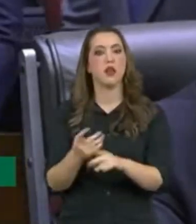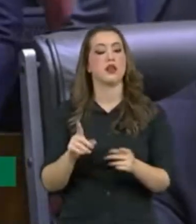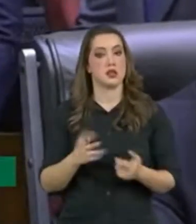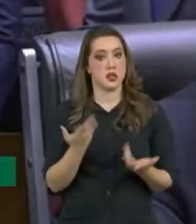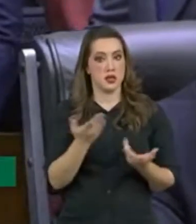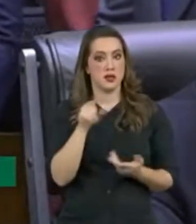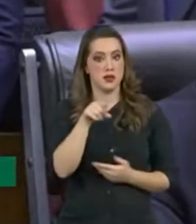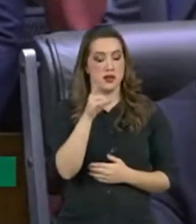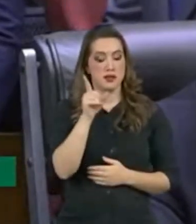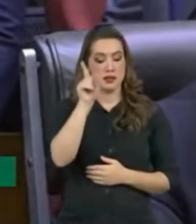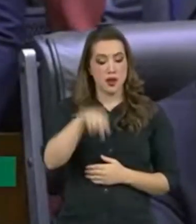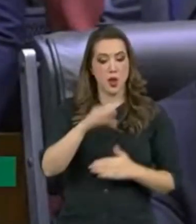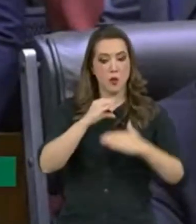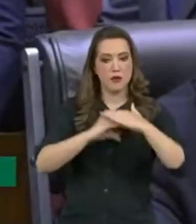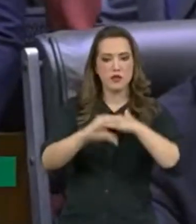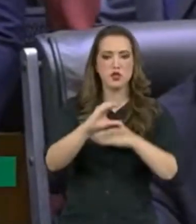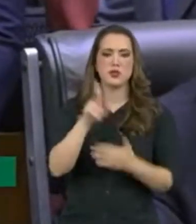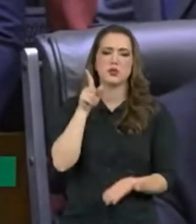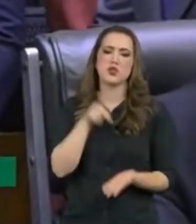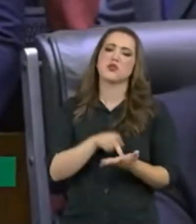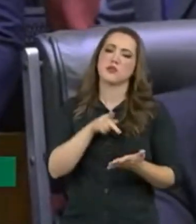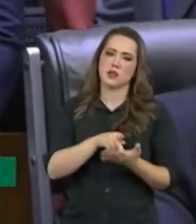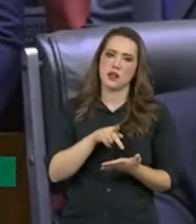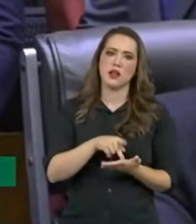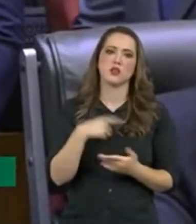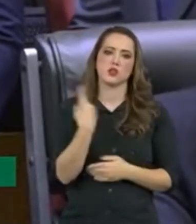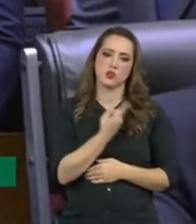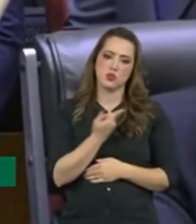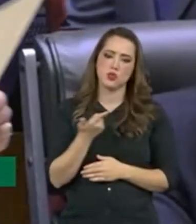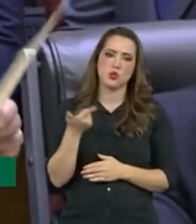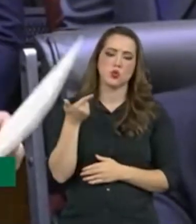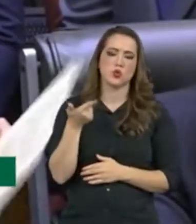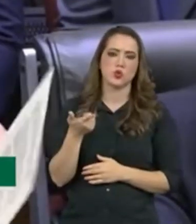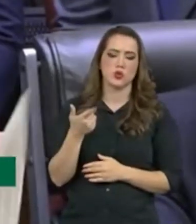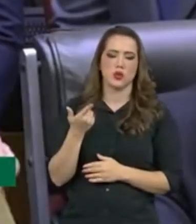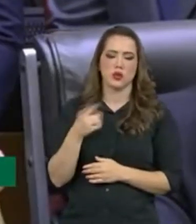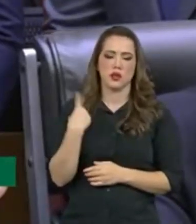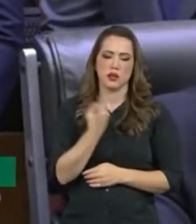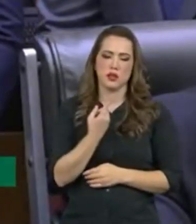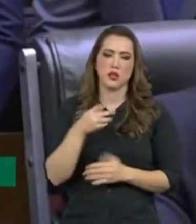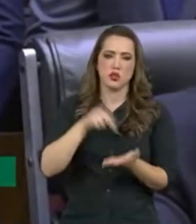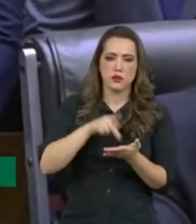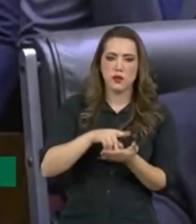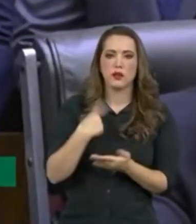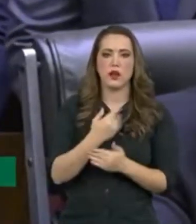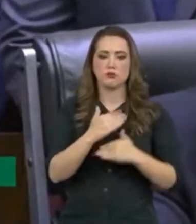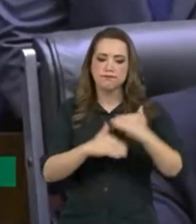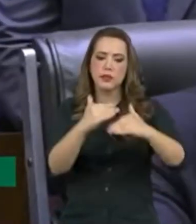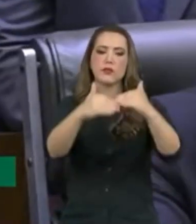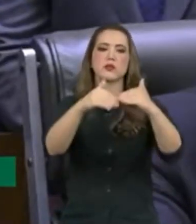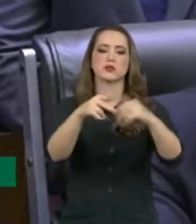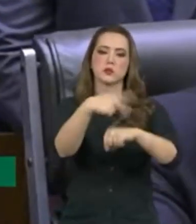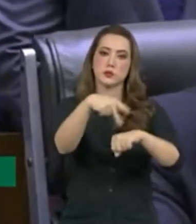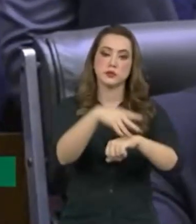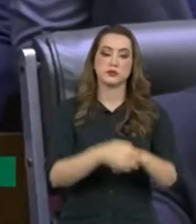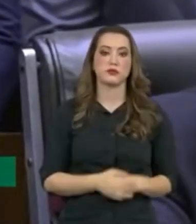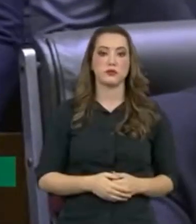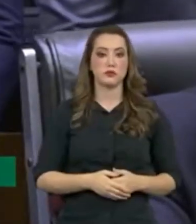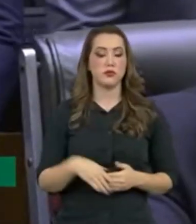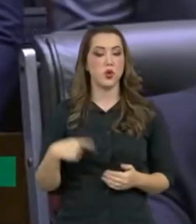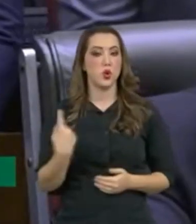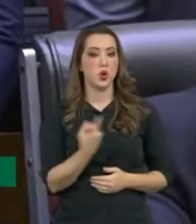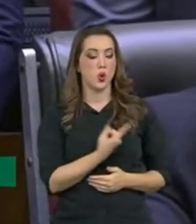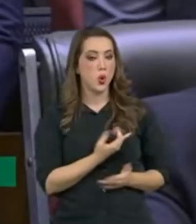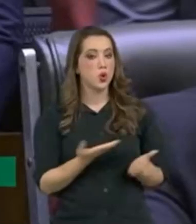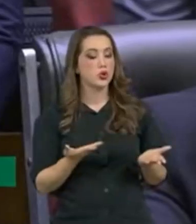é o investimento que verdadeiramente levará ao desenvolvimento do país. O modelo que